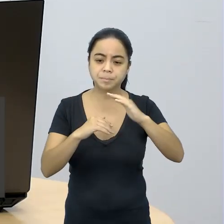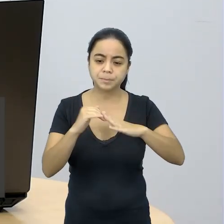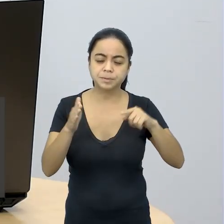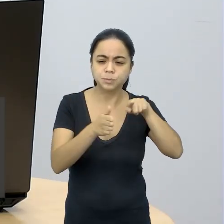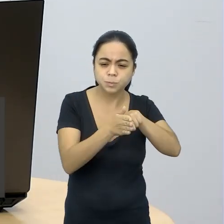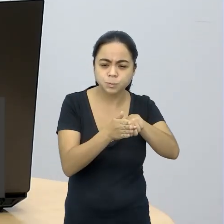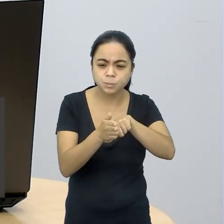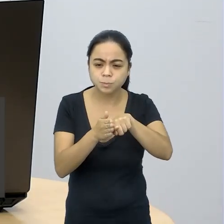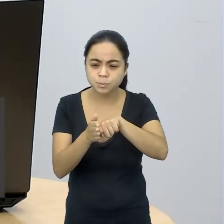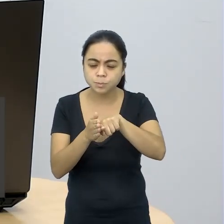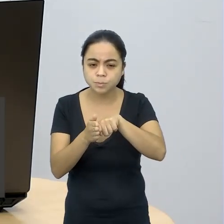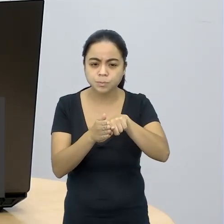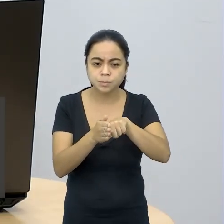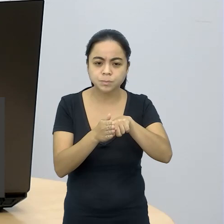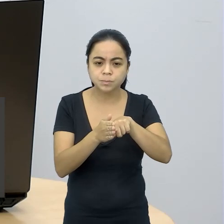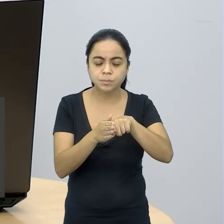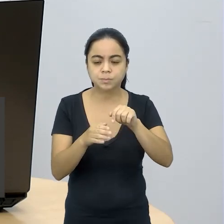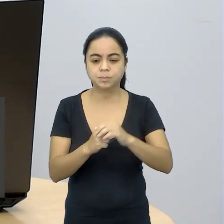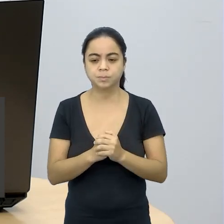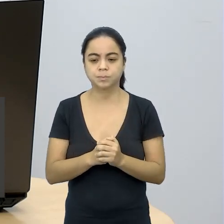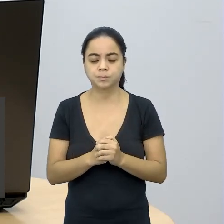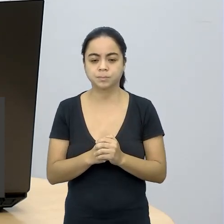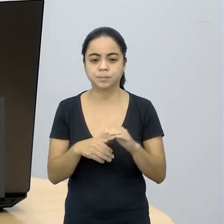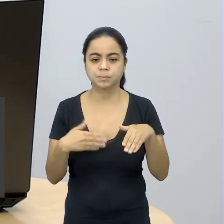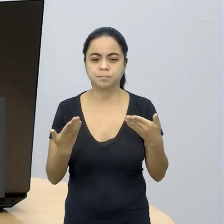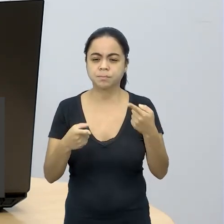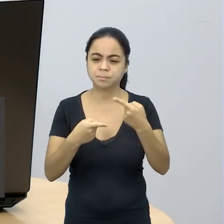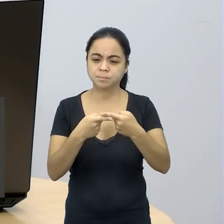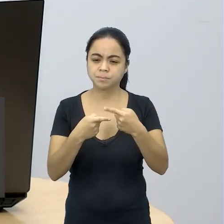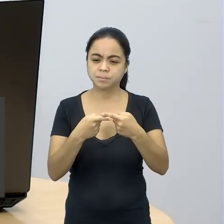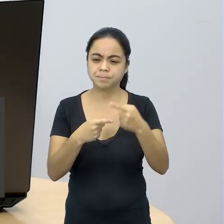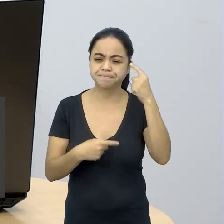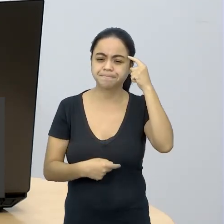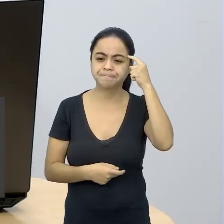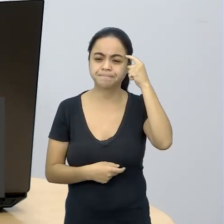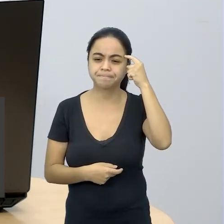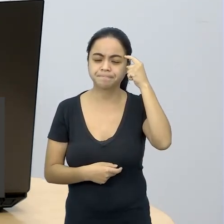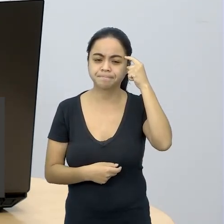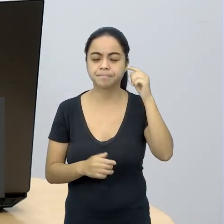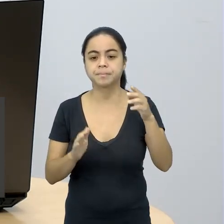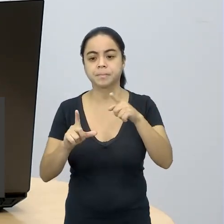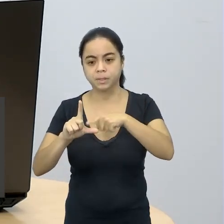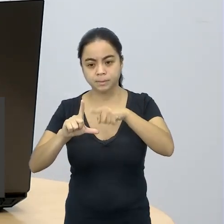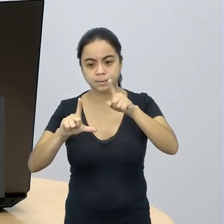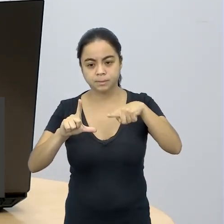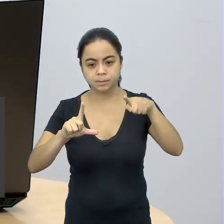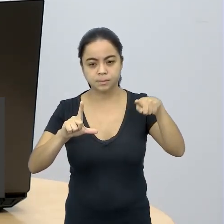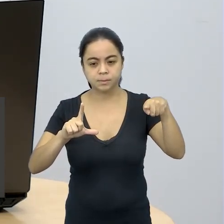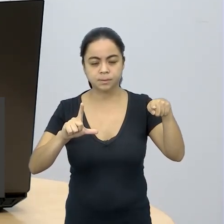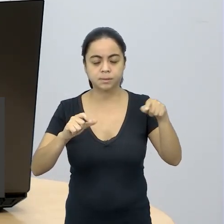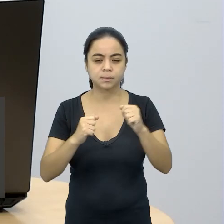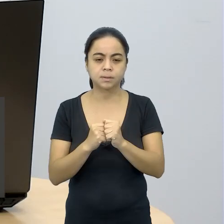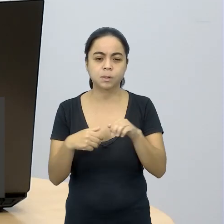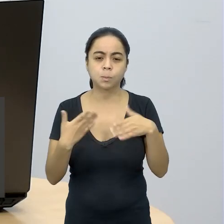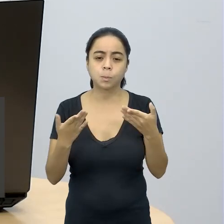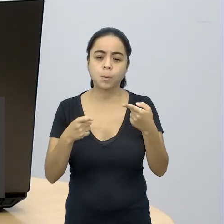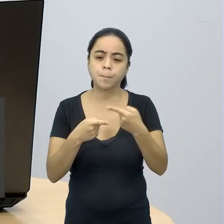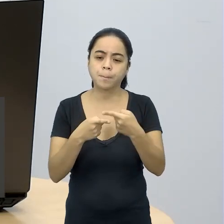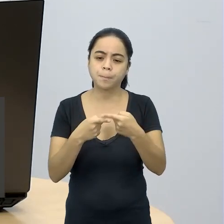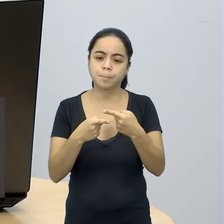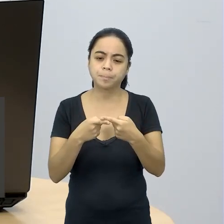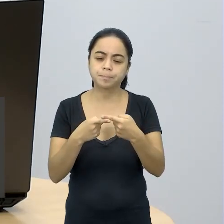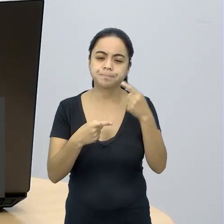fazer outras coisas, habilidade de itinerário formativo. Mas por que a gente tanto falou de taxa e tanto falou de outras coisas? Porque ela vai